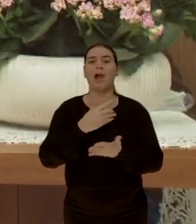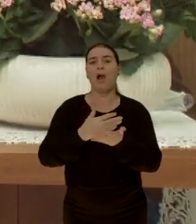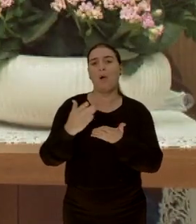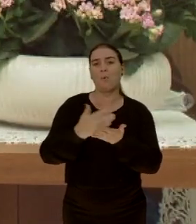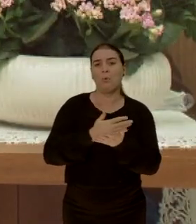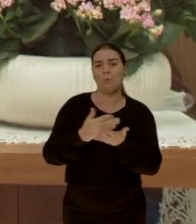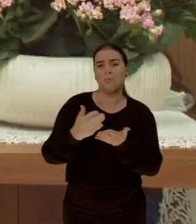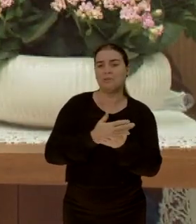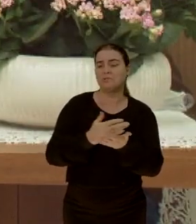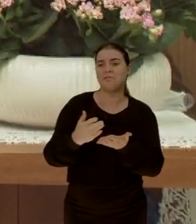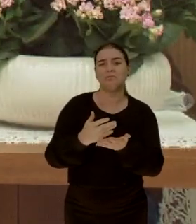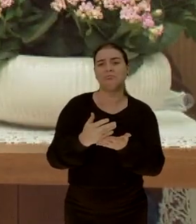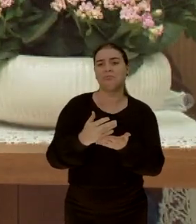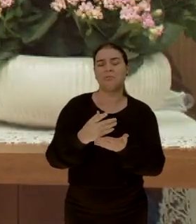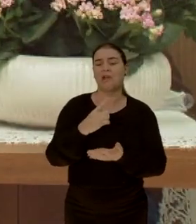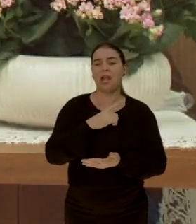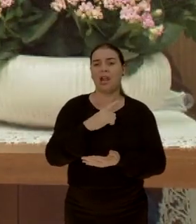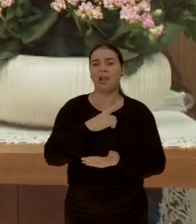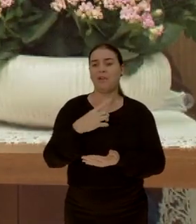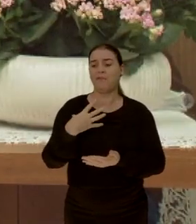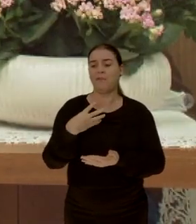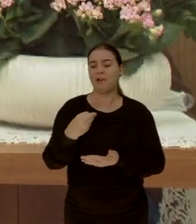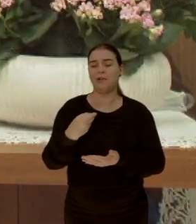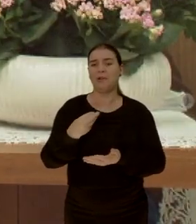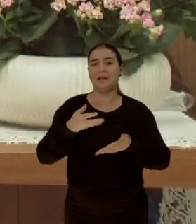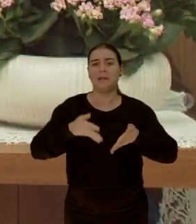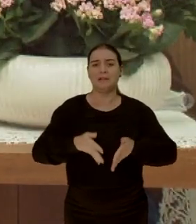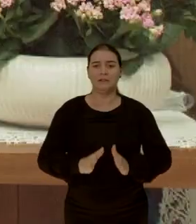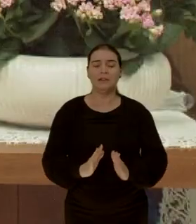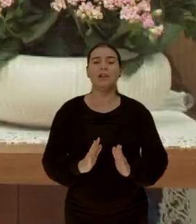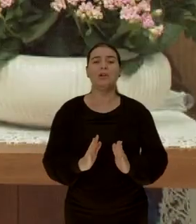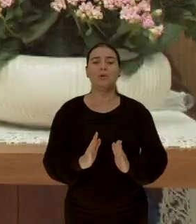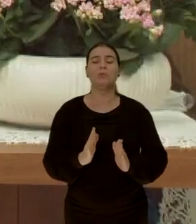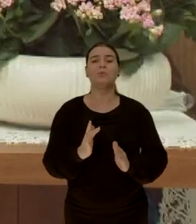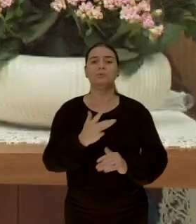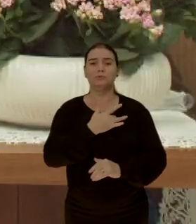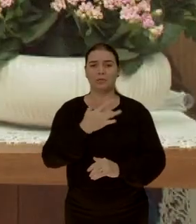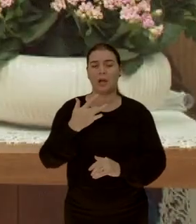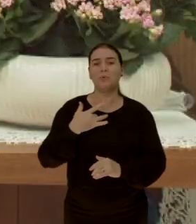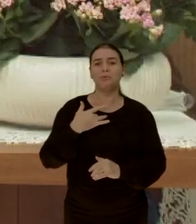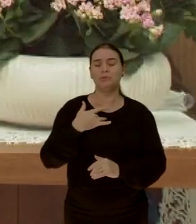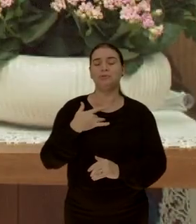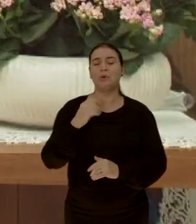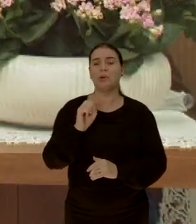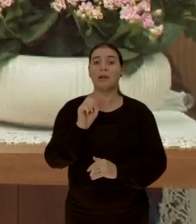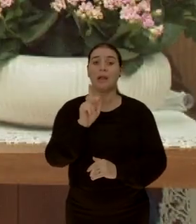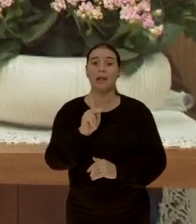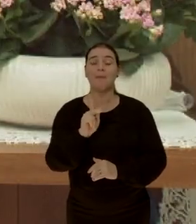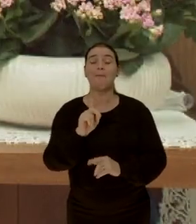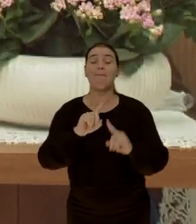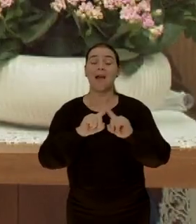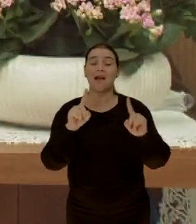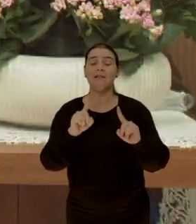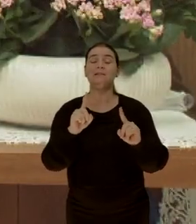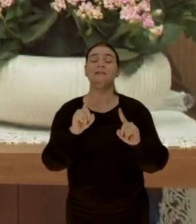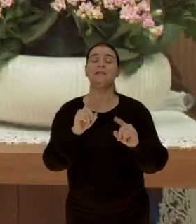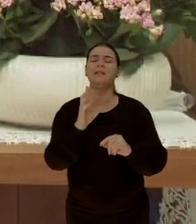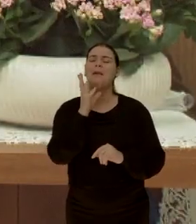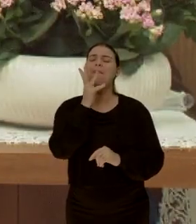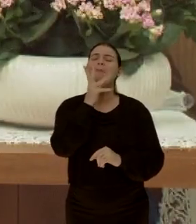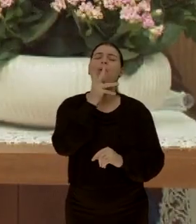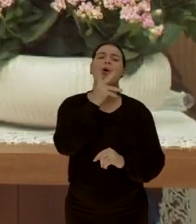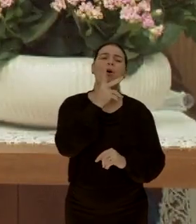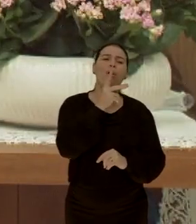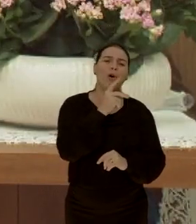nenhum. Aconteceu, nasceu o neném, está tudo bem, mas outras têm problemas. Quando a criança nasce depois de uma